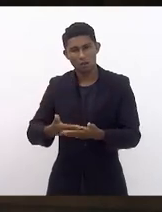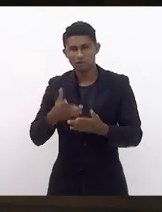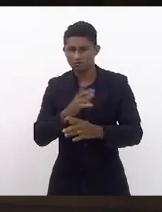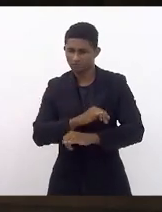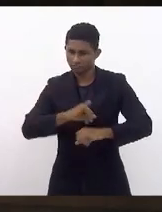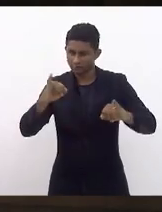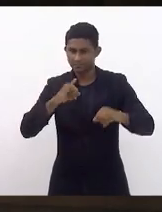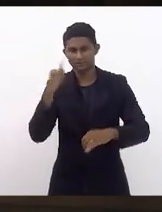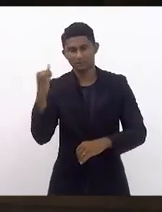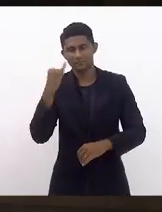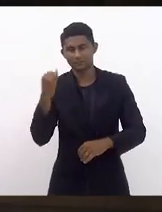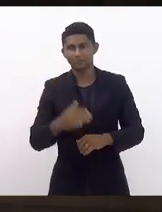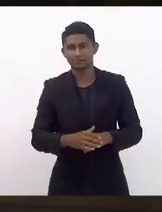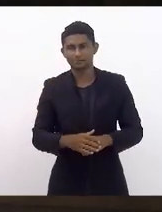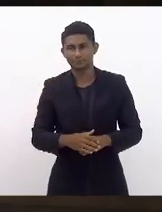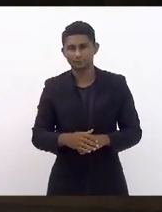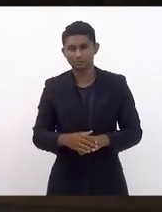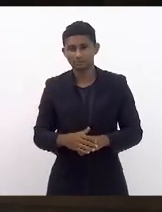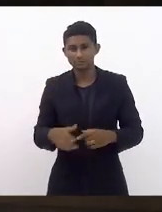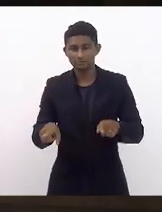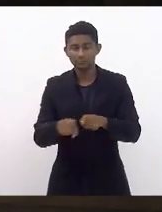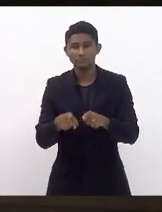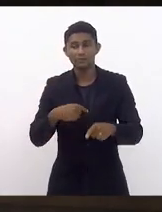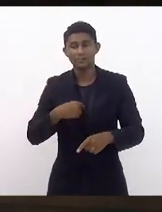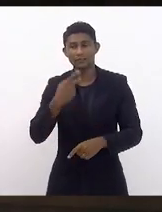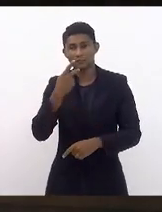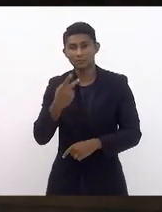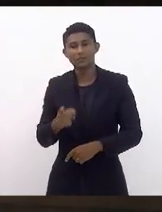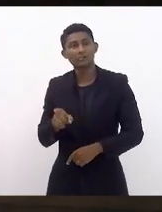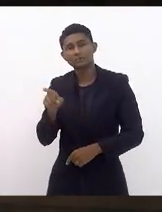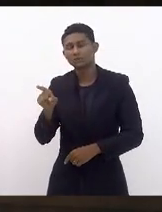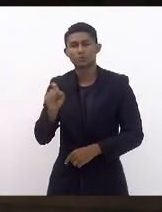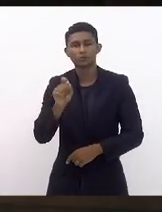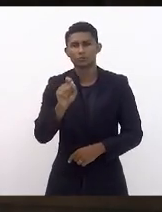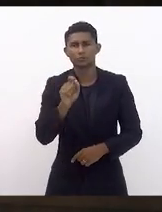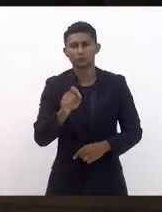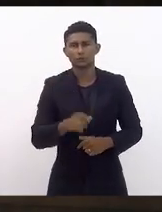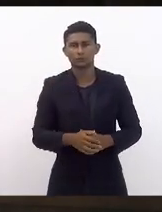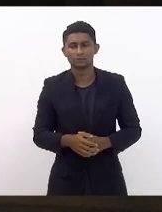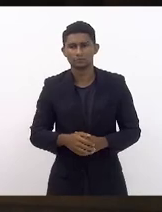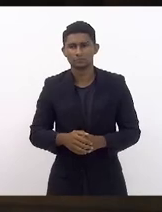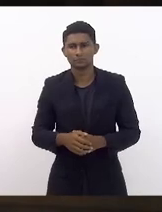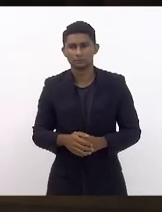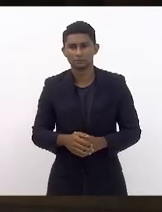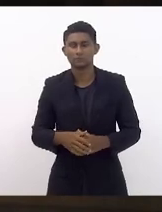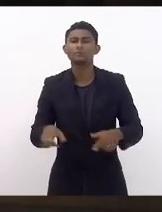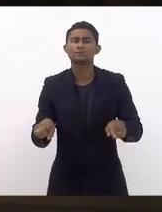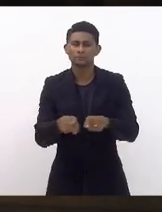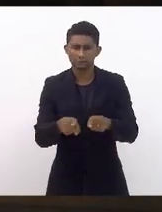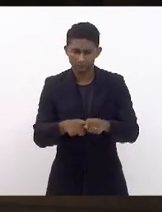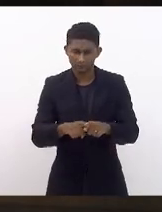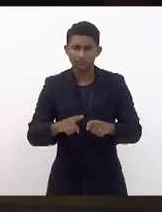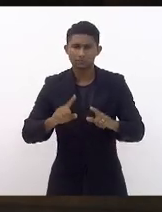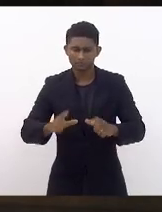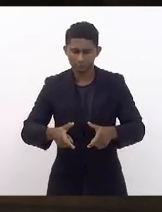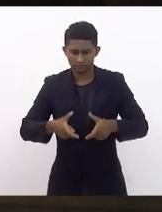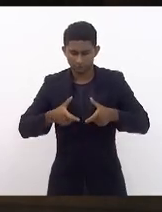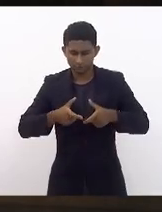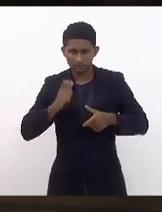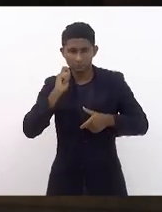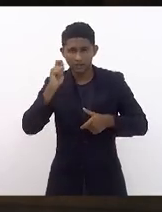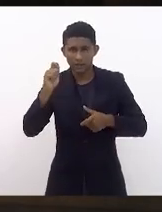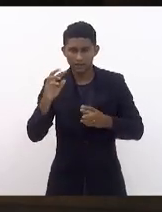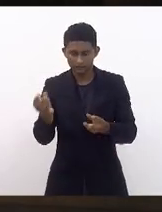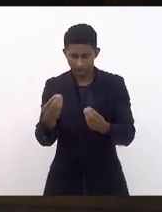Dr. Mário Vaz, eu cheguei a comentar com ele que eu também recebi essa medalha, a medalha Tiradentes, há 28